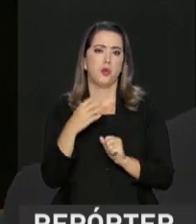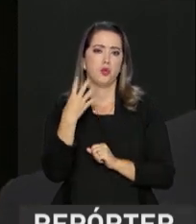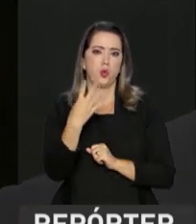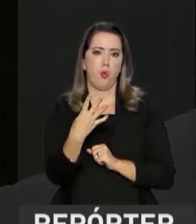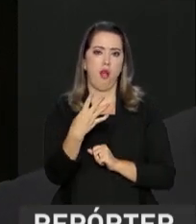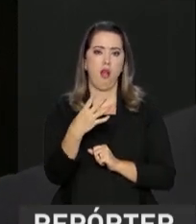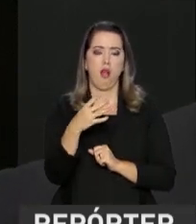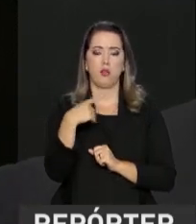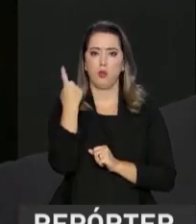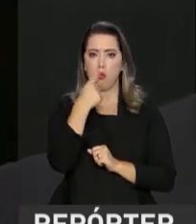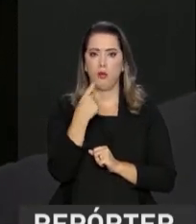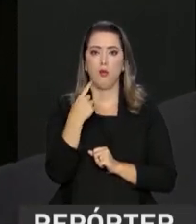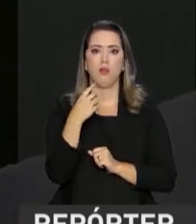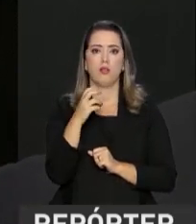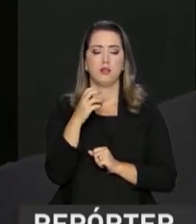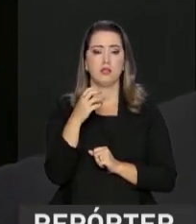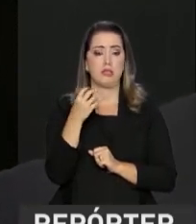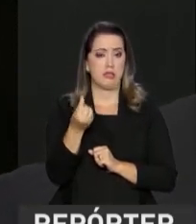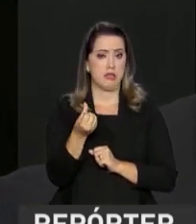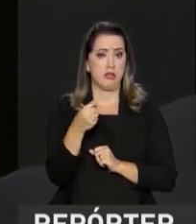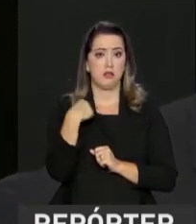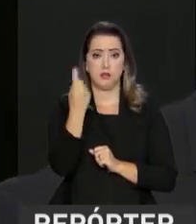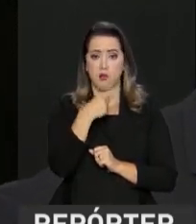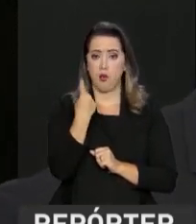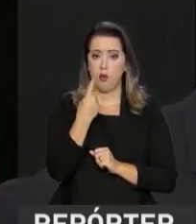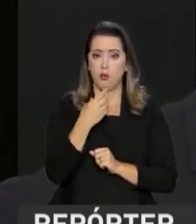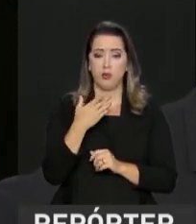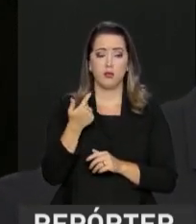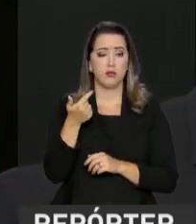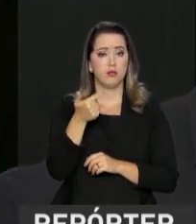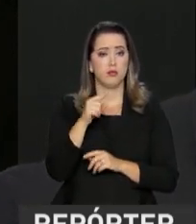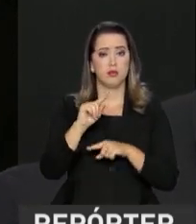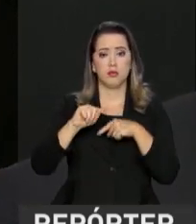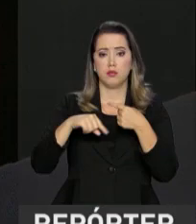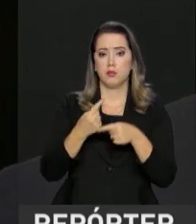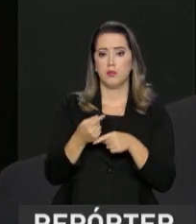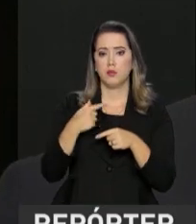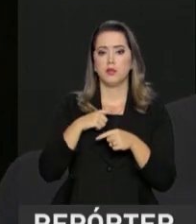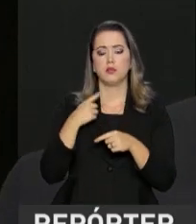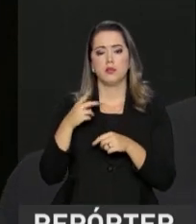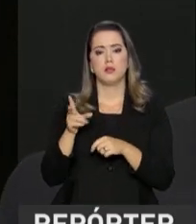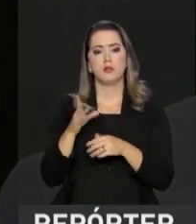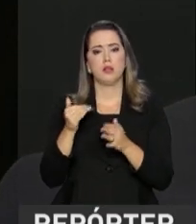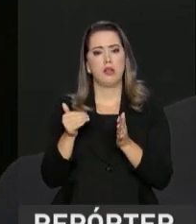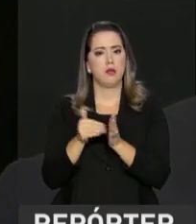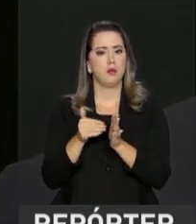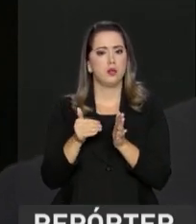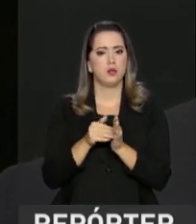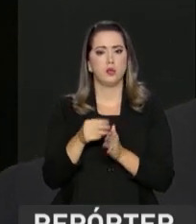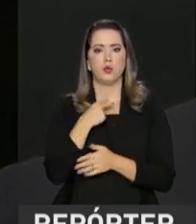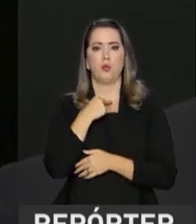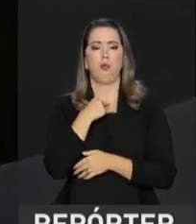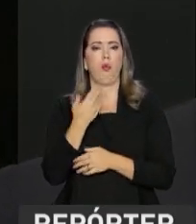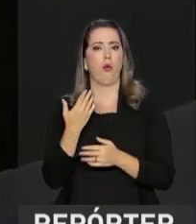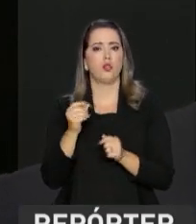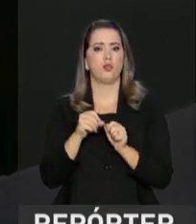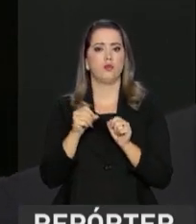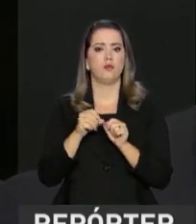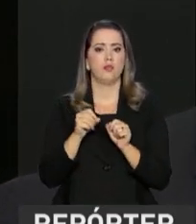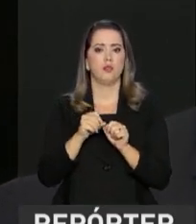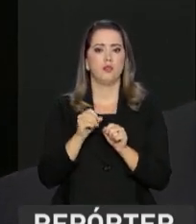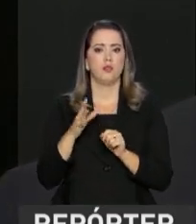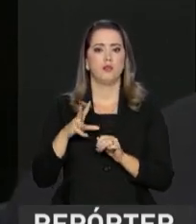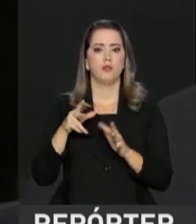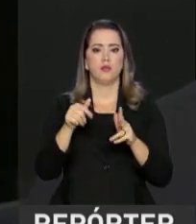de 68 horas e tendo cumprido as atividades da claro que vai ter limitações ele não pode fazer as